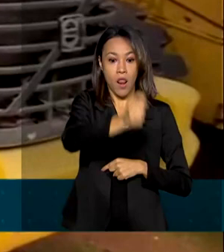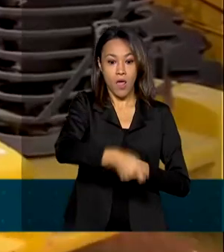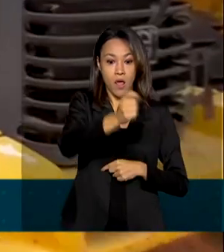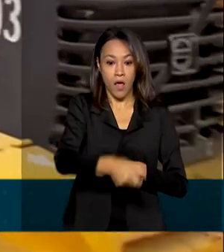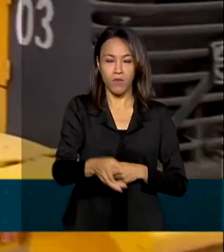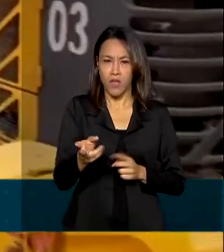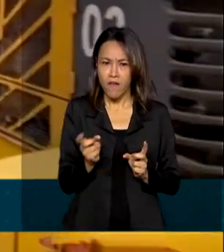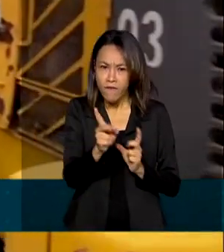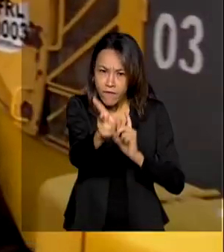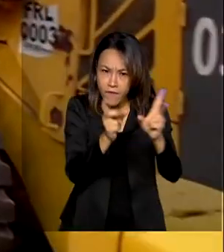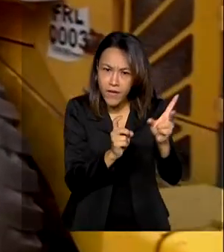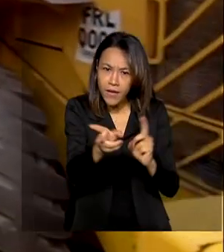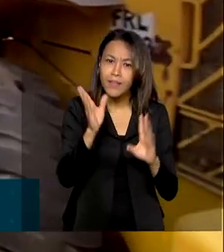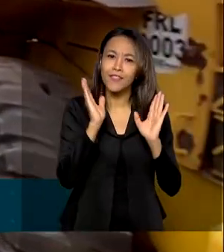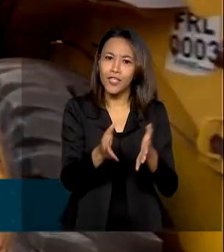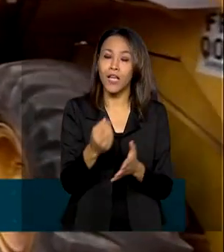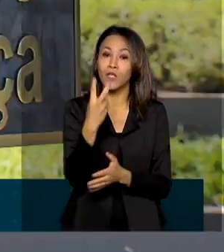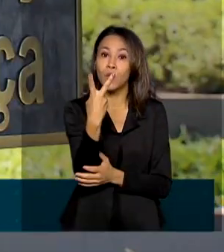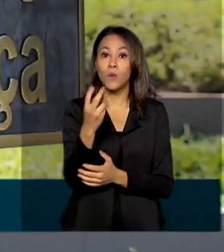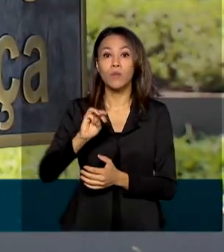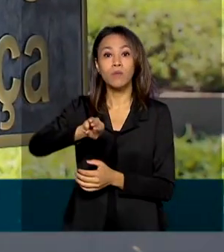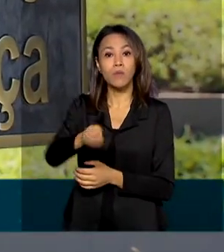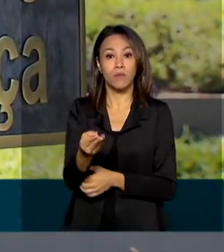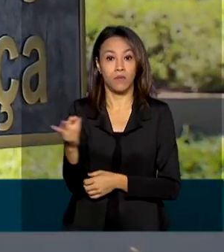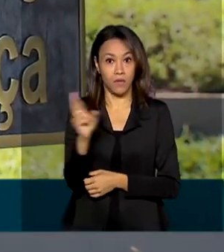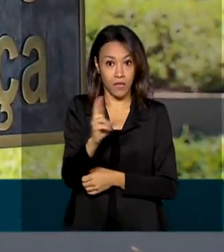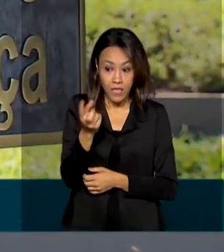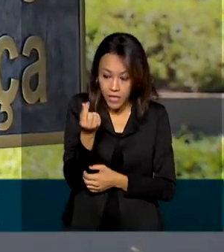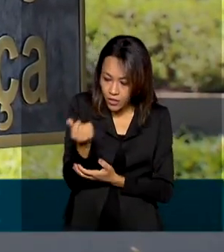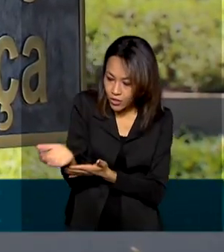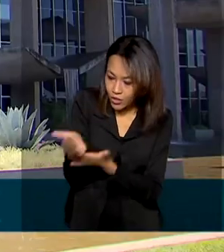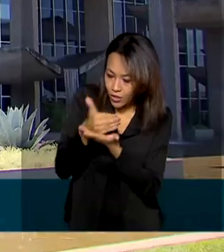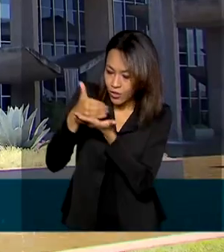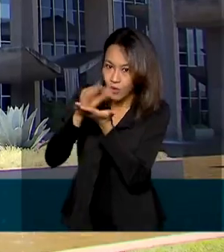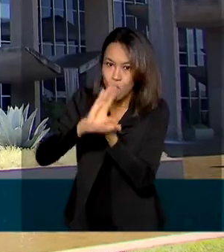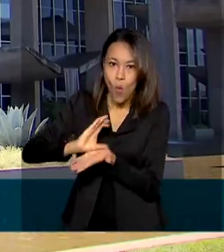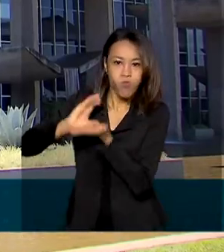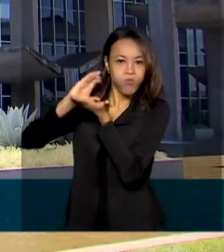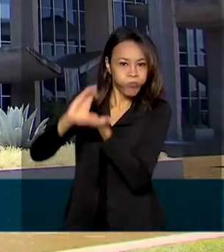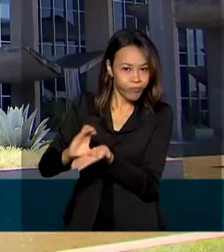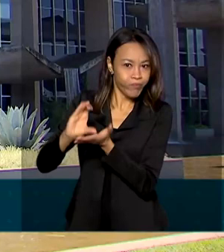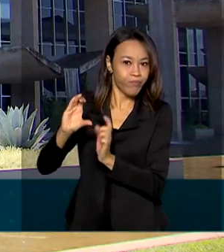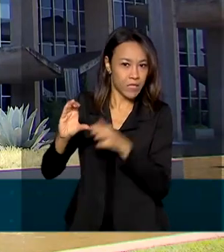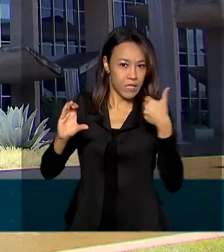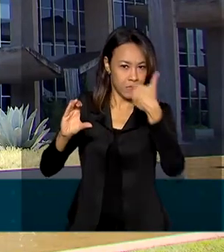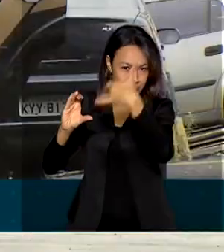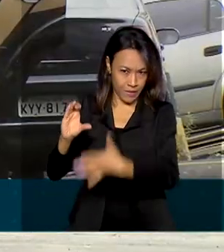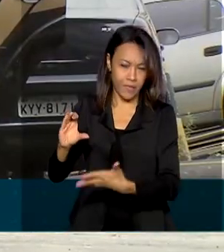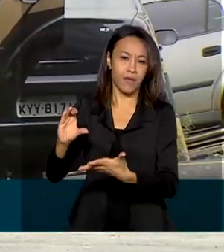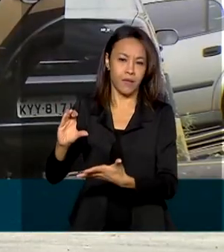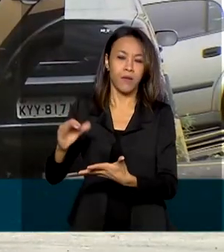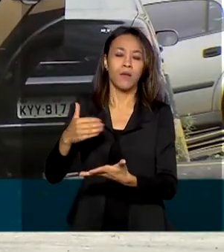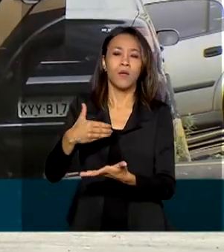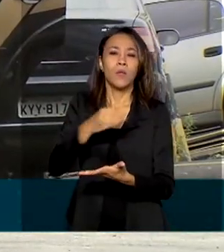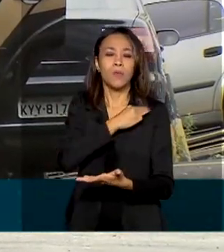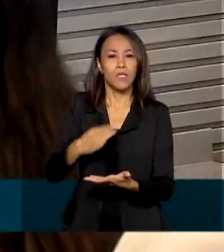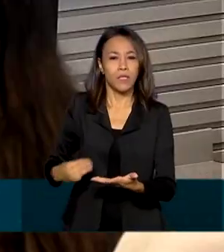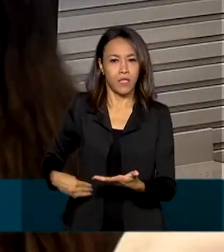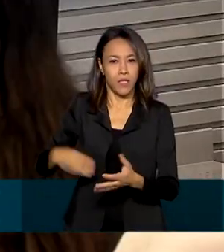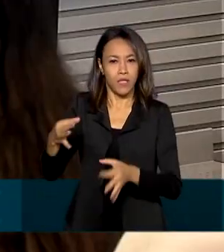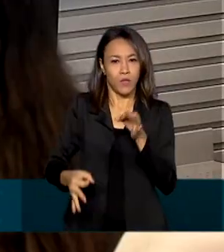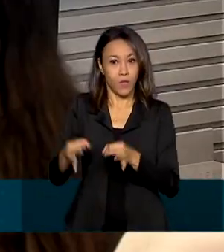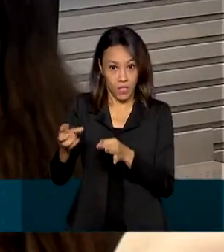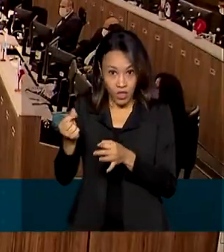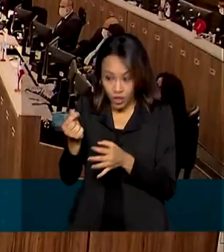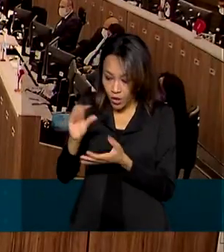bens já gerou 2 milhões de reais no mês. Dinheiro que, de acordo com o Ministério da Justiça e Segurança Pública, retorna à